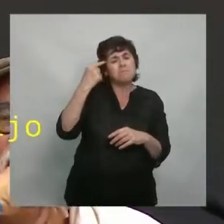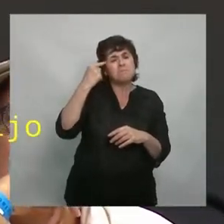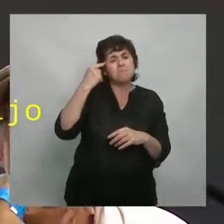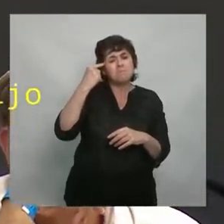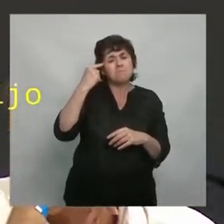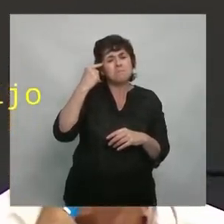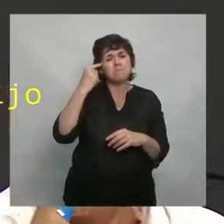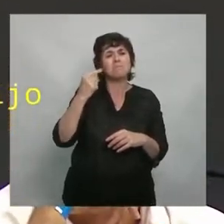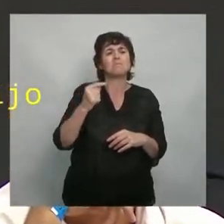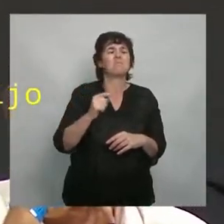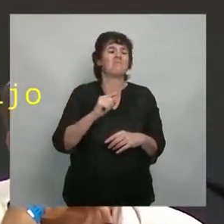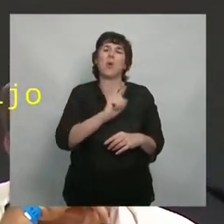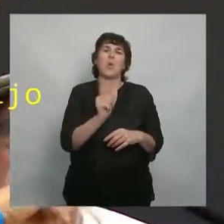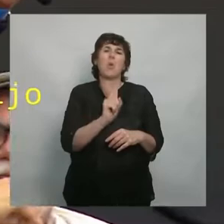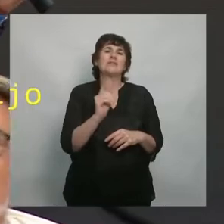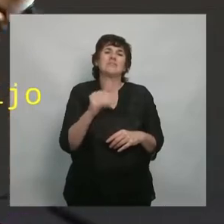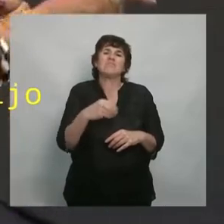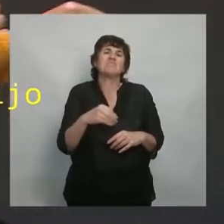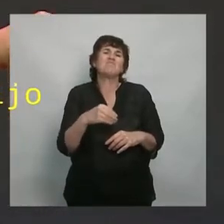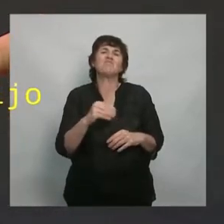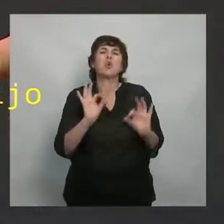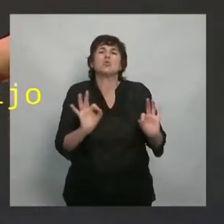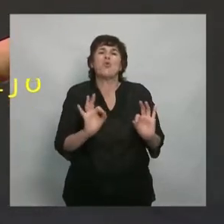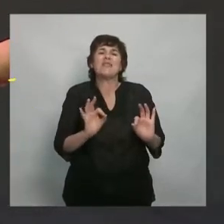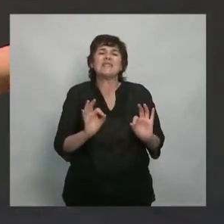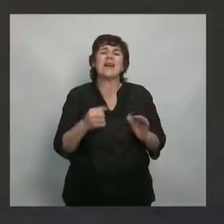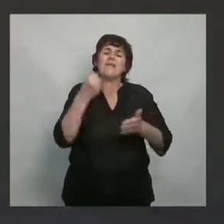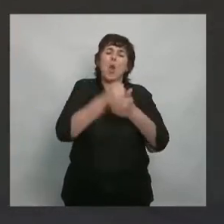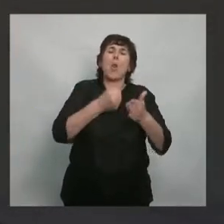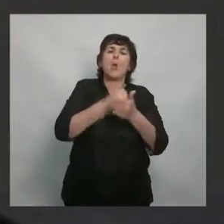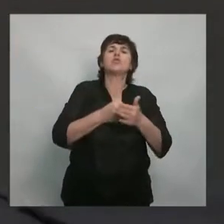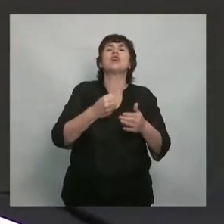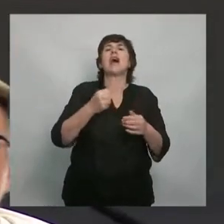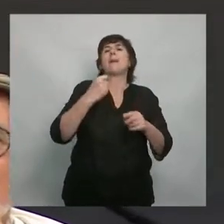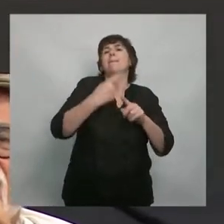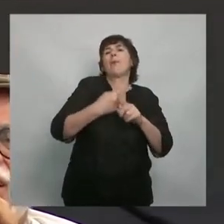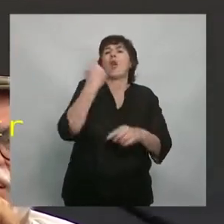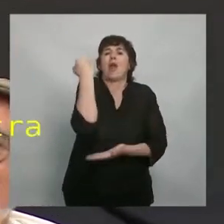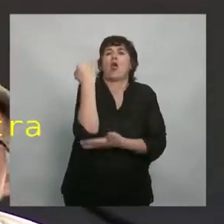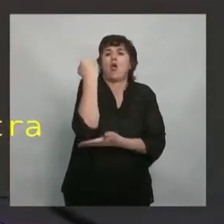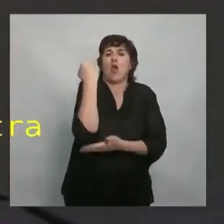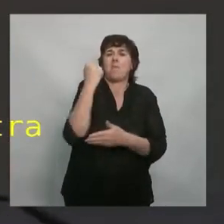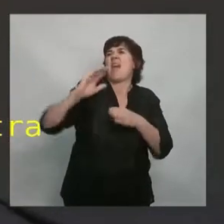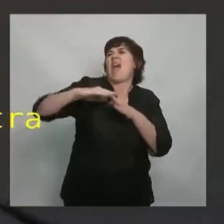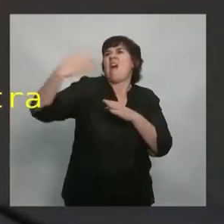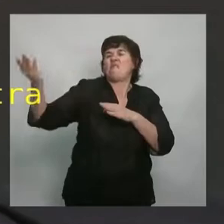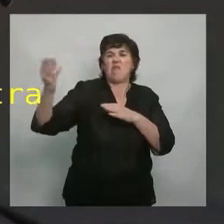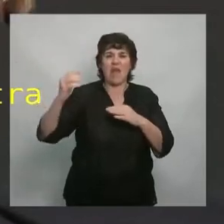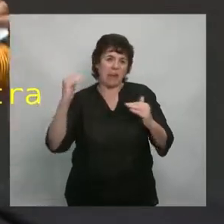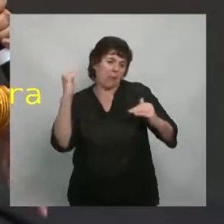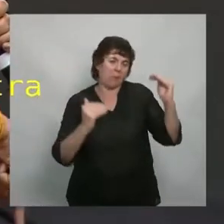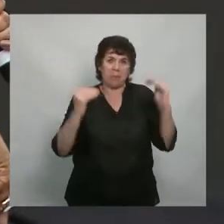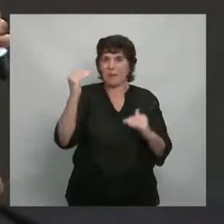lutar contra as desigualdades socioeconômicas lá fora, e quando chega nos